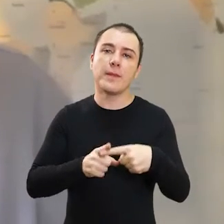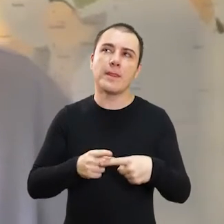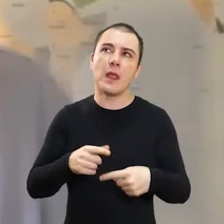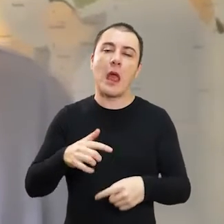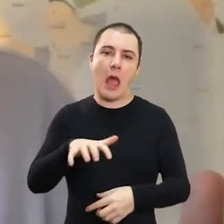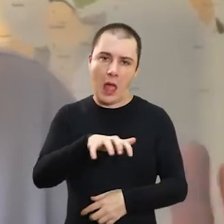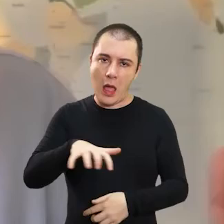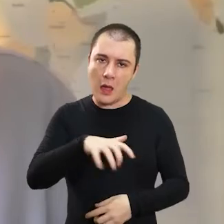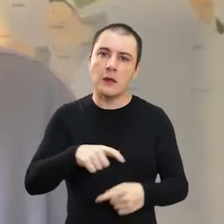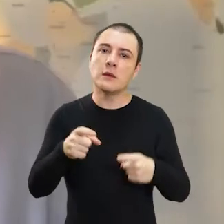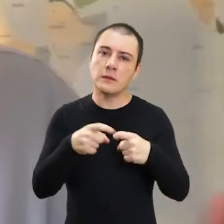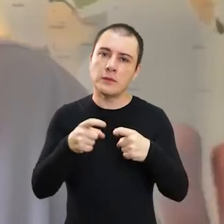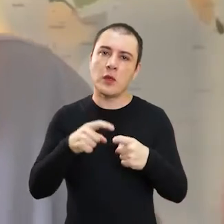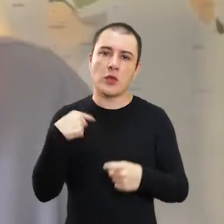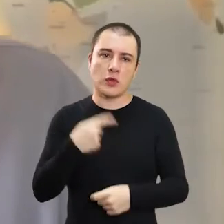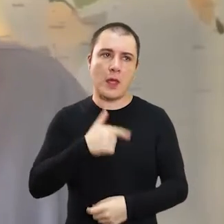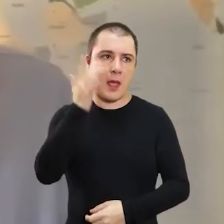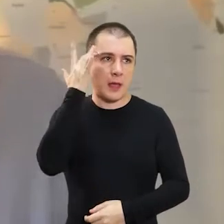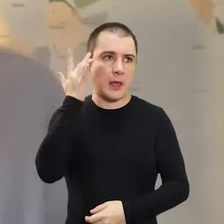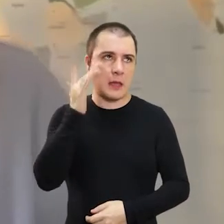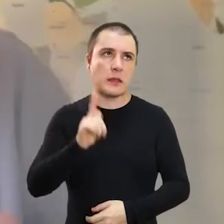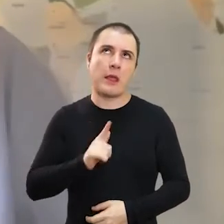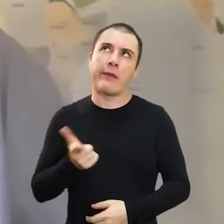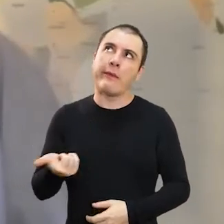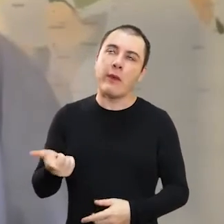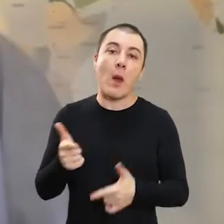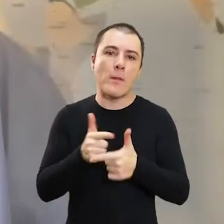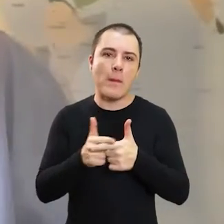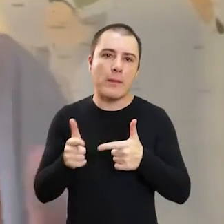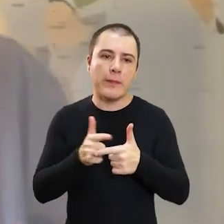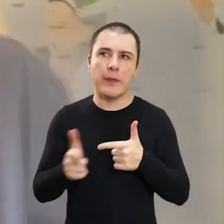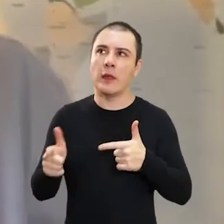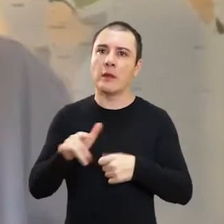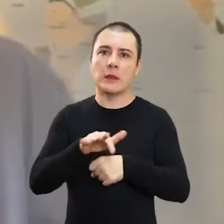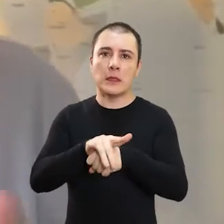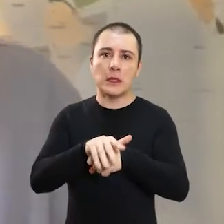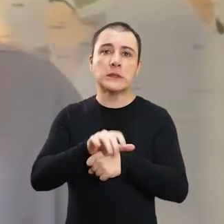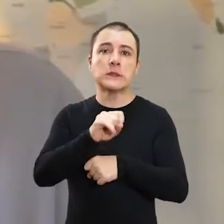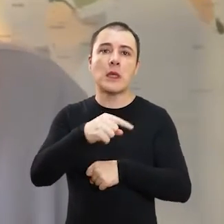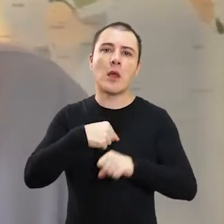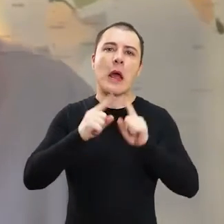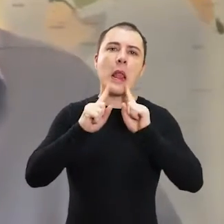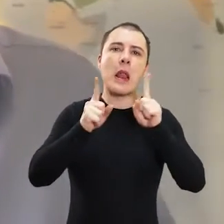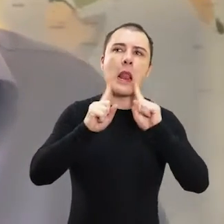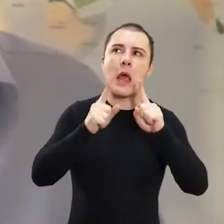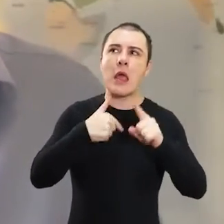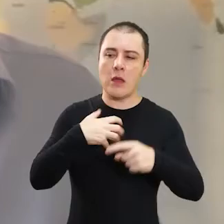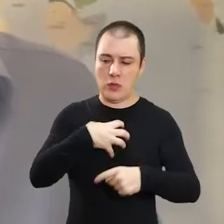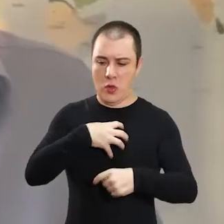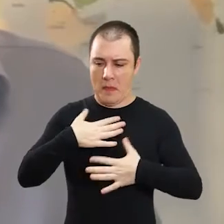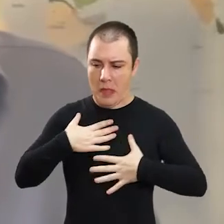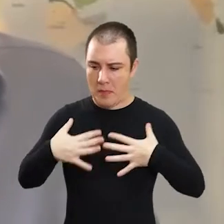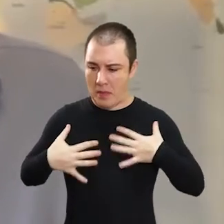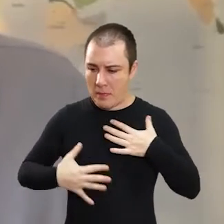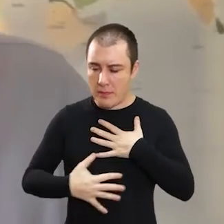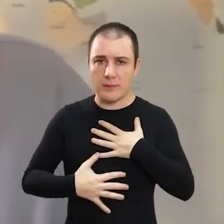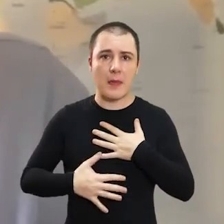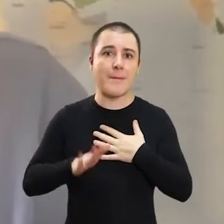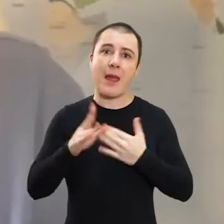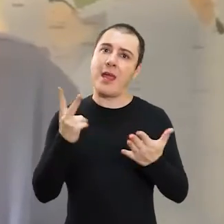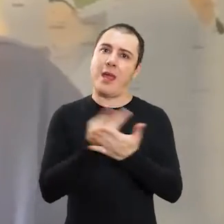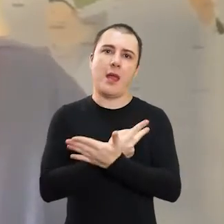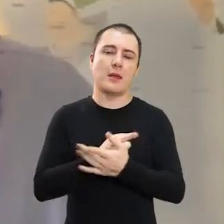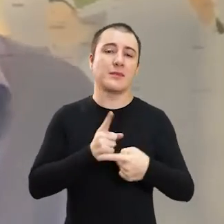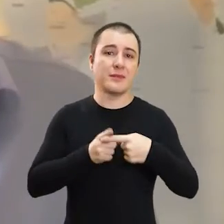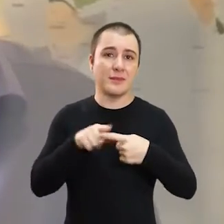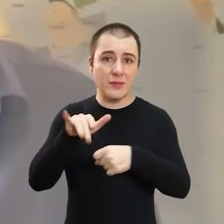condicionado na medicina a achar que a gente tem um problema quando a gente tem alguma queixa ou algum sintoma. E já parte errado aí,